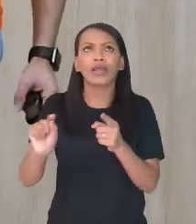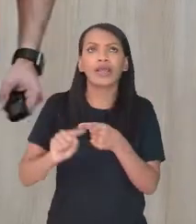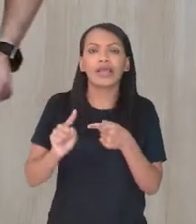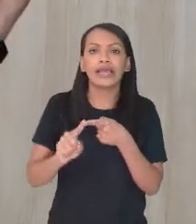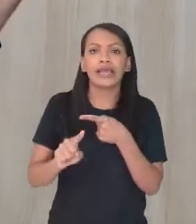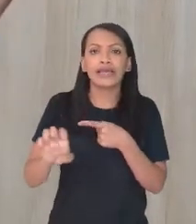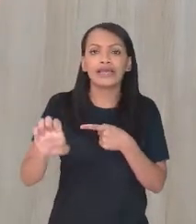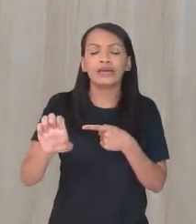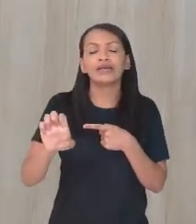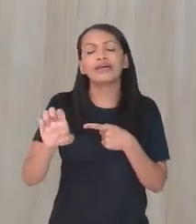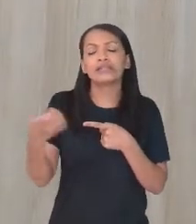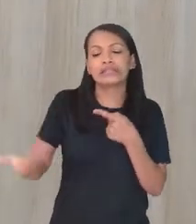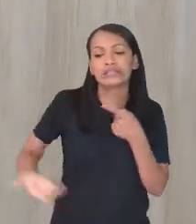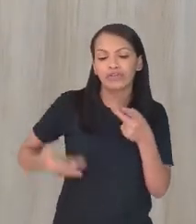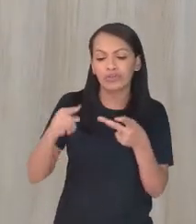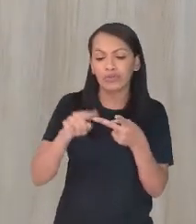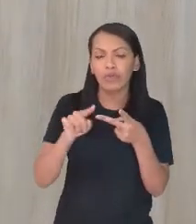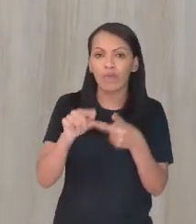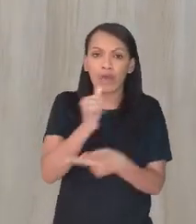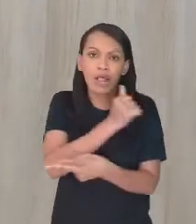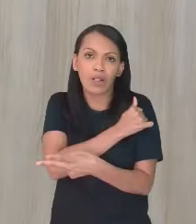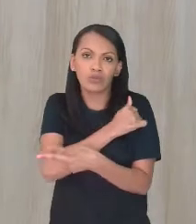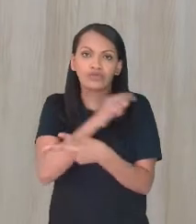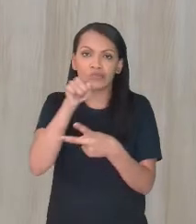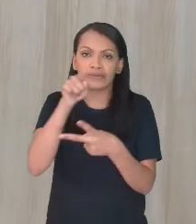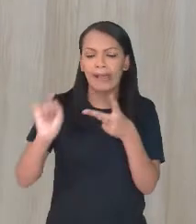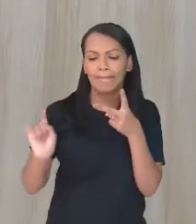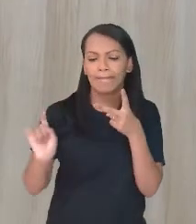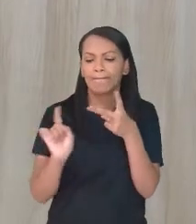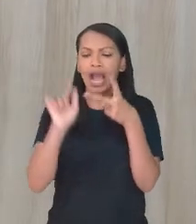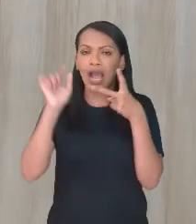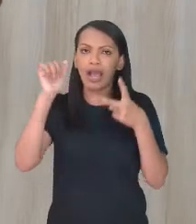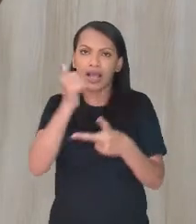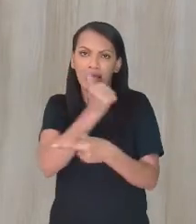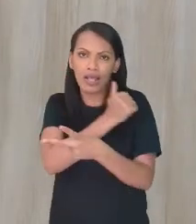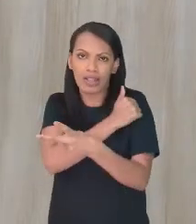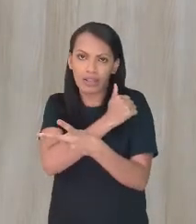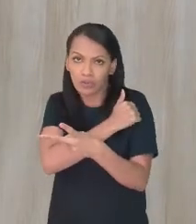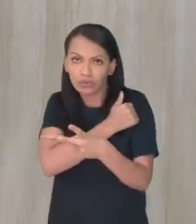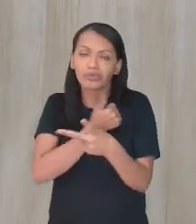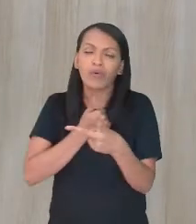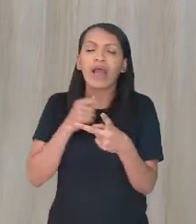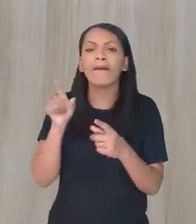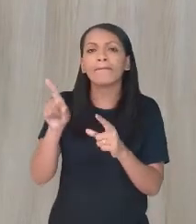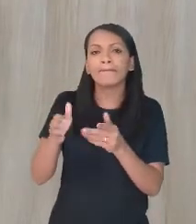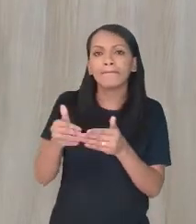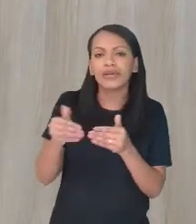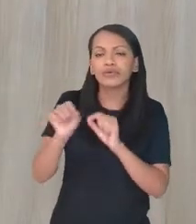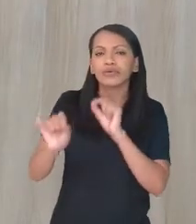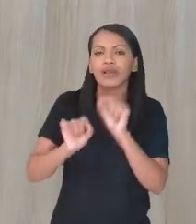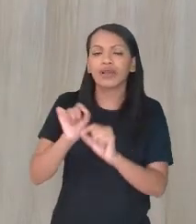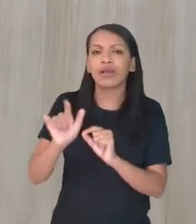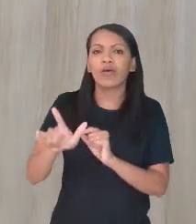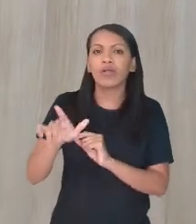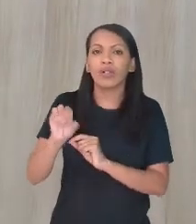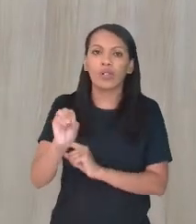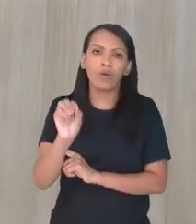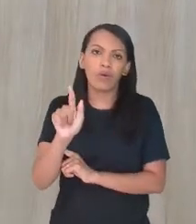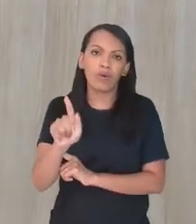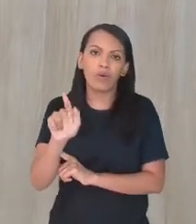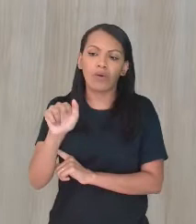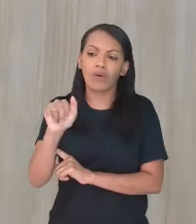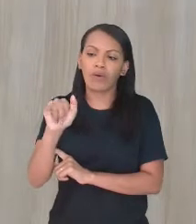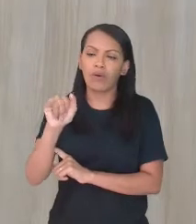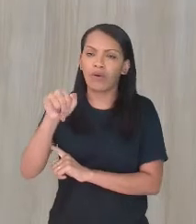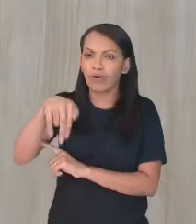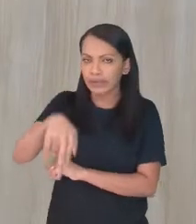aluno. Você vai clicar lá em sou aluno, vai pedir o seu login e a senha. O login é a sua matrícula e a senha